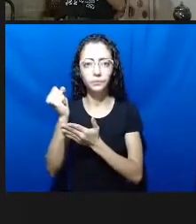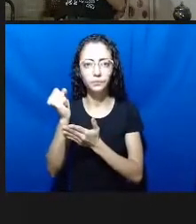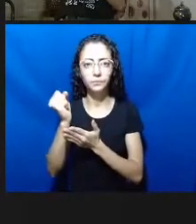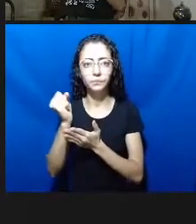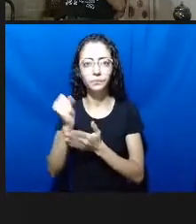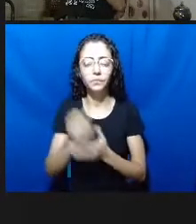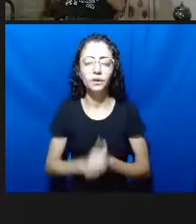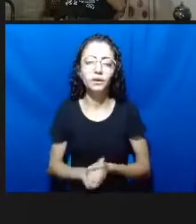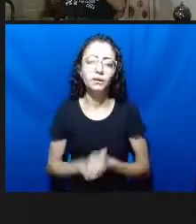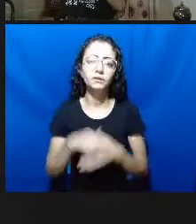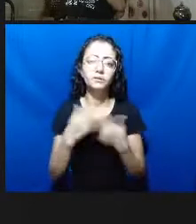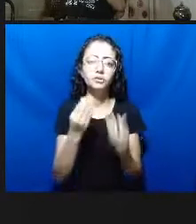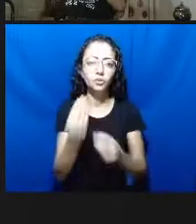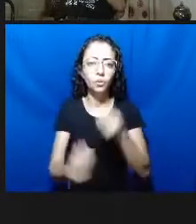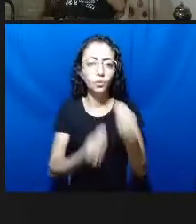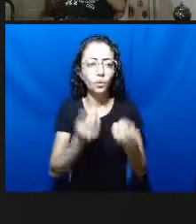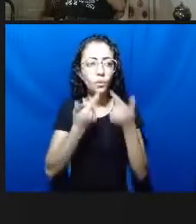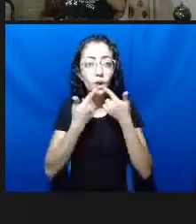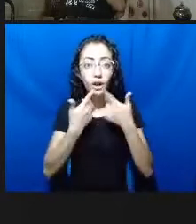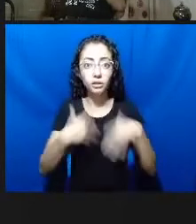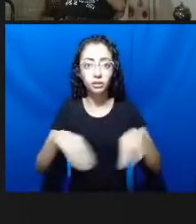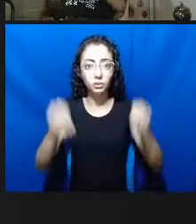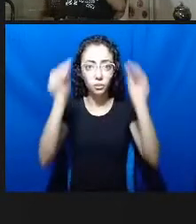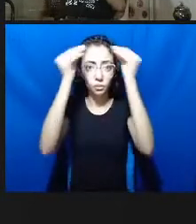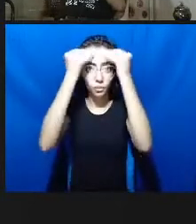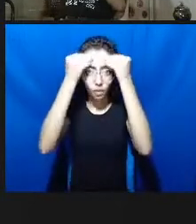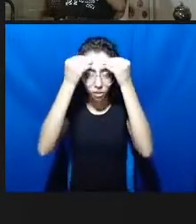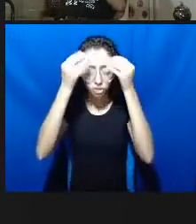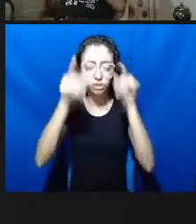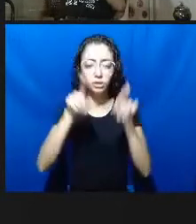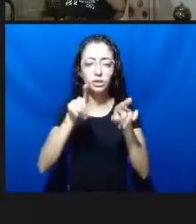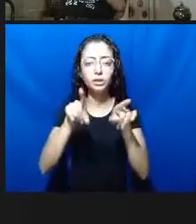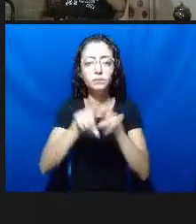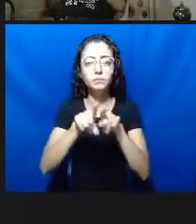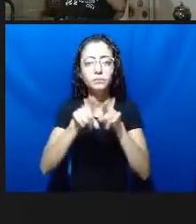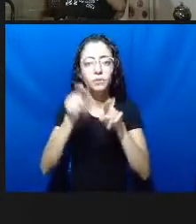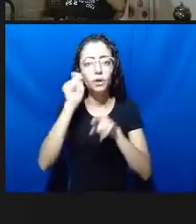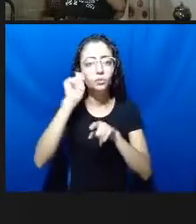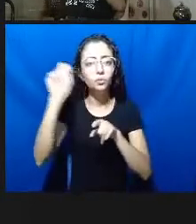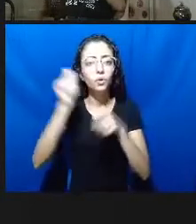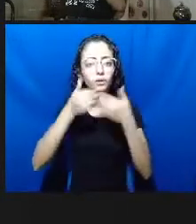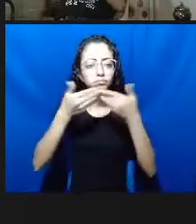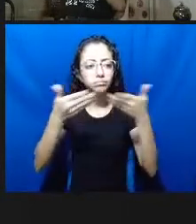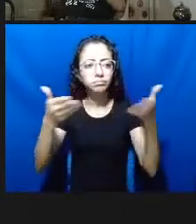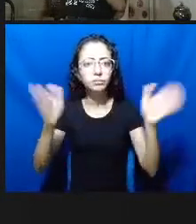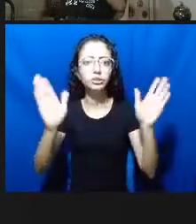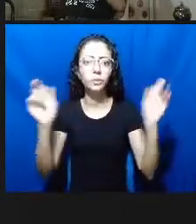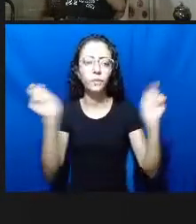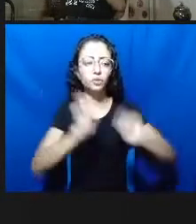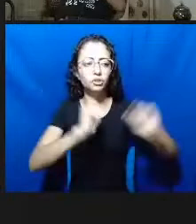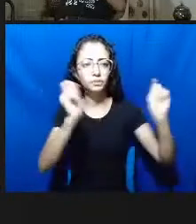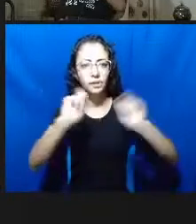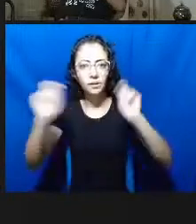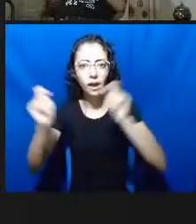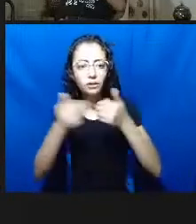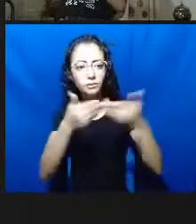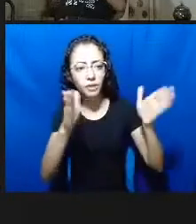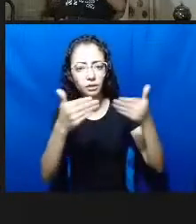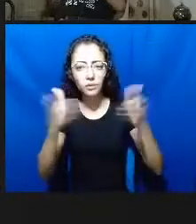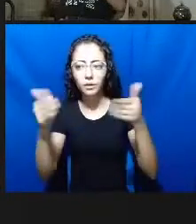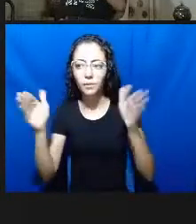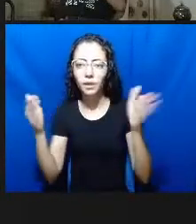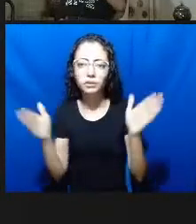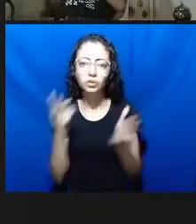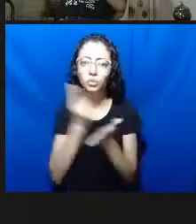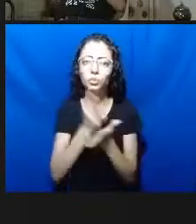ponto de vista da linguagem, abriu muitas possibilidades, e essas possibilidades continuaram abertas, né? Estão